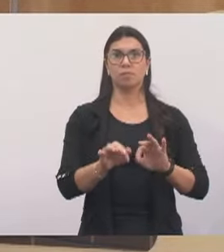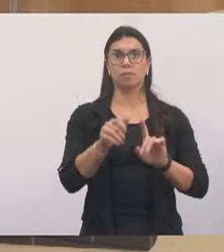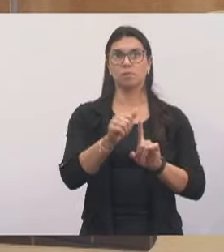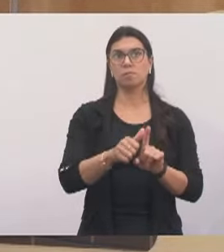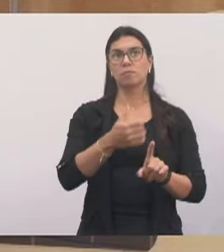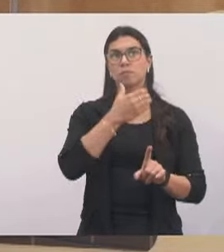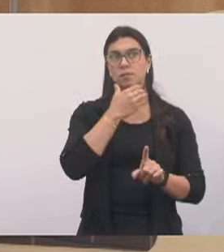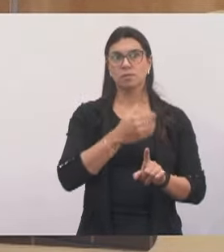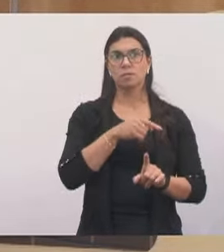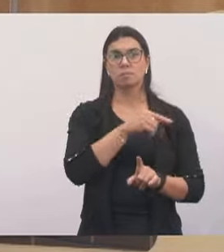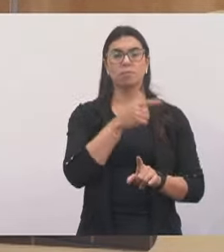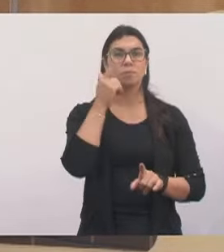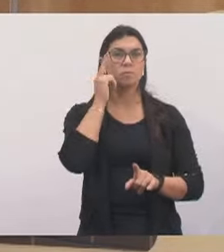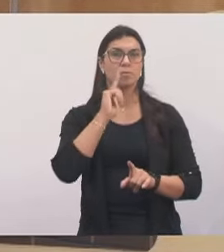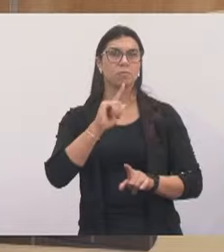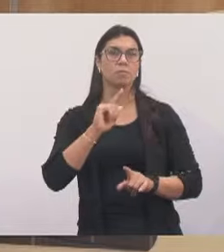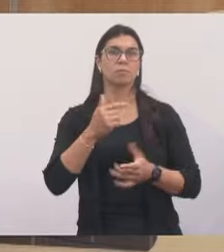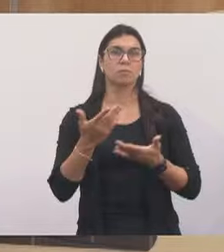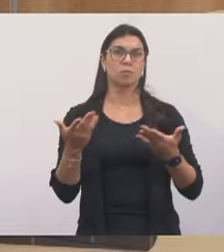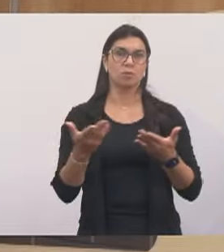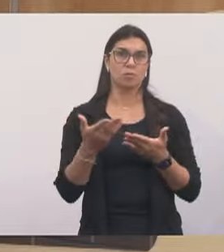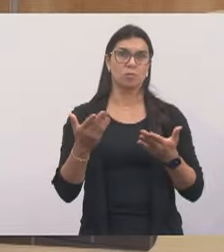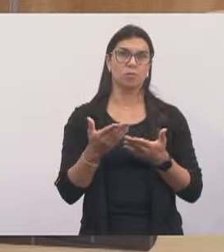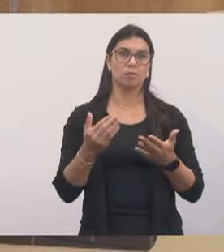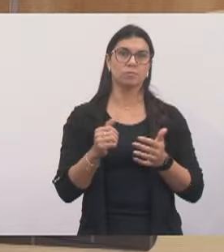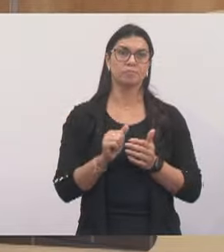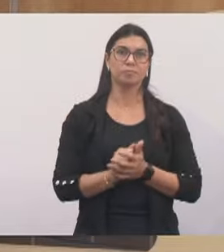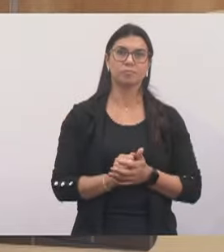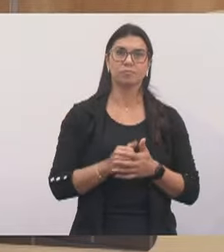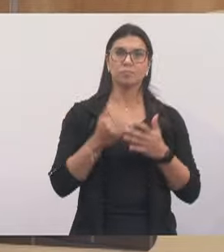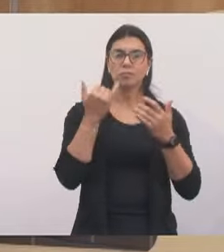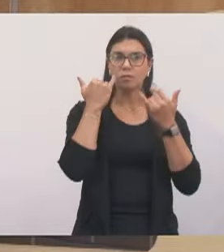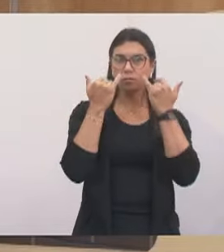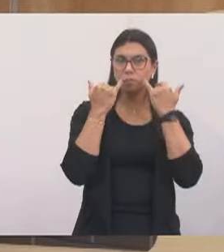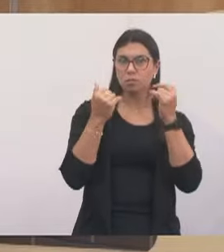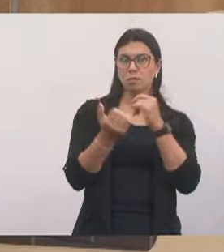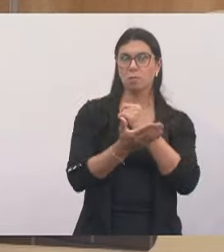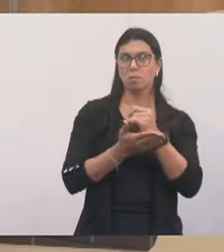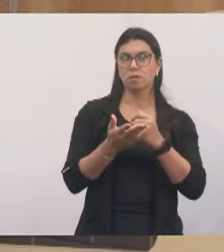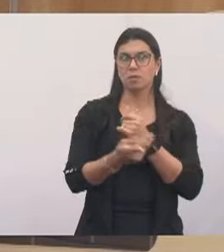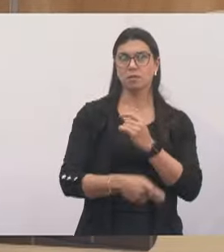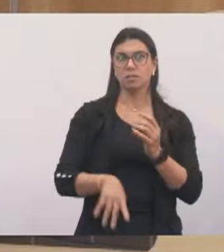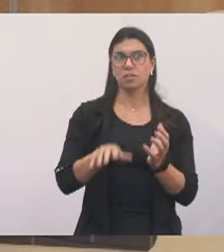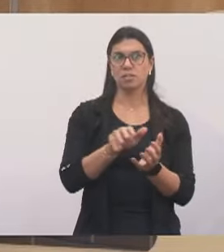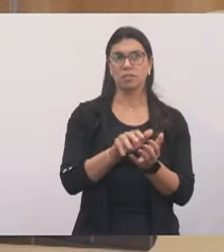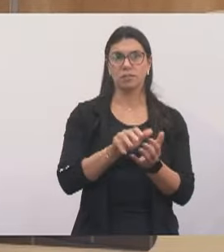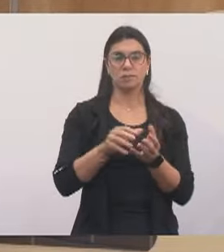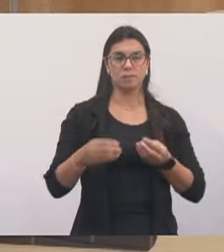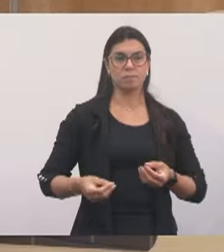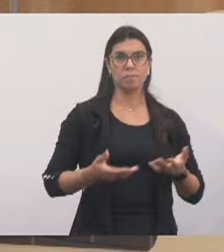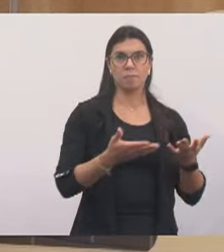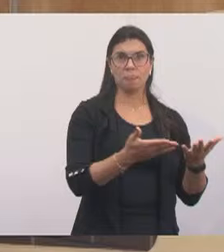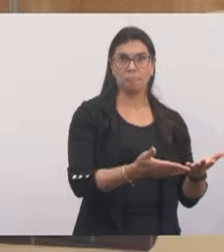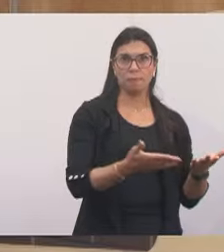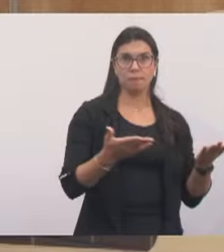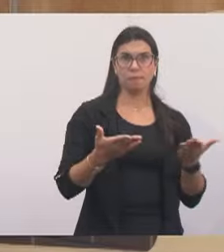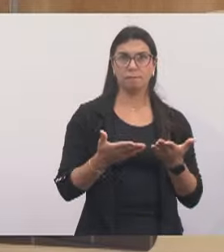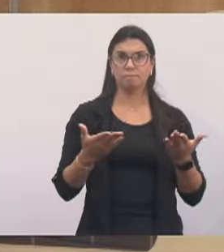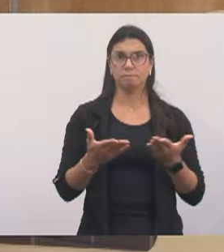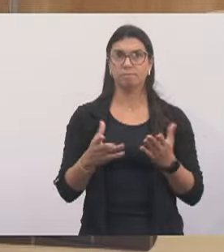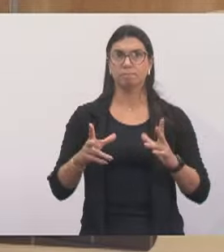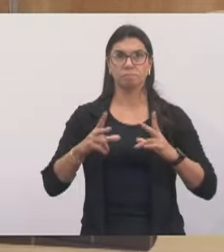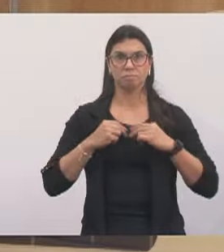registrar tudo mais e hoje está recebendo aí utilidade pública, né? Bastante merecido aqui. Tá? Lembrando que